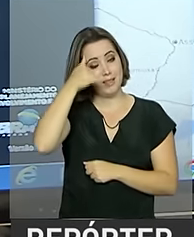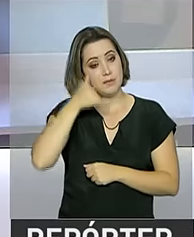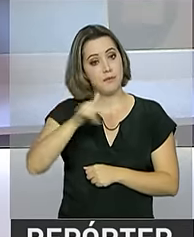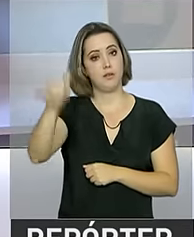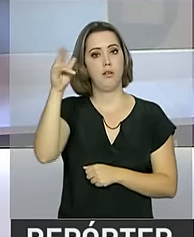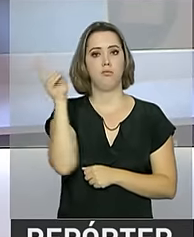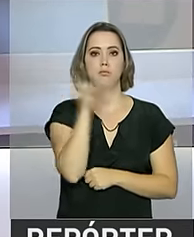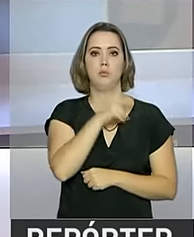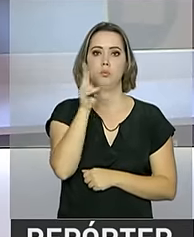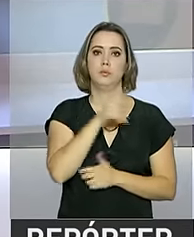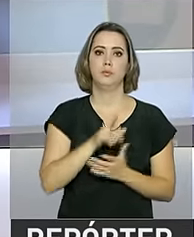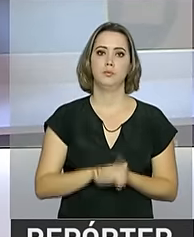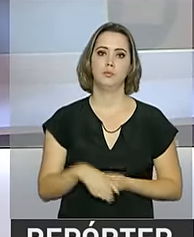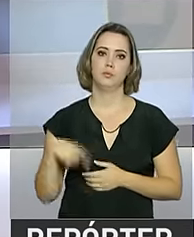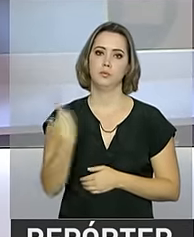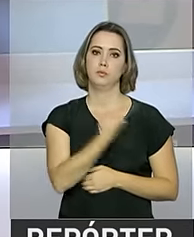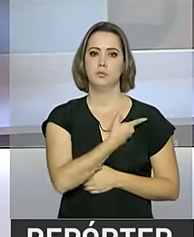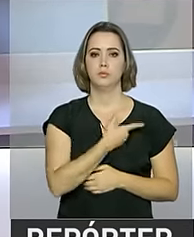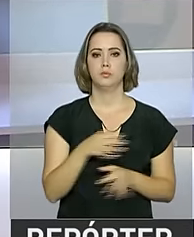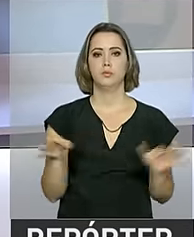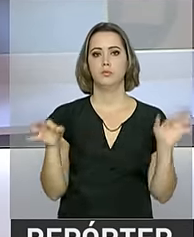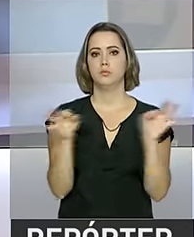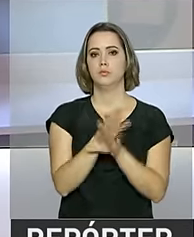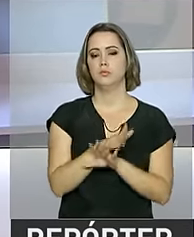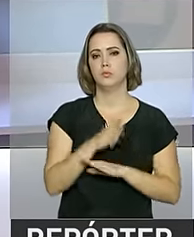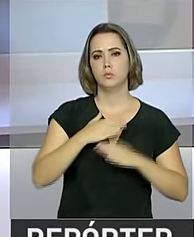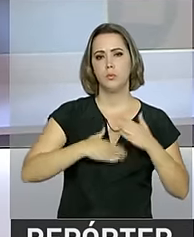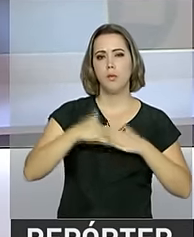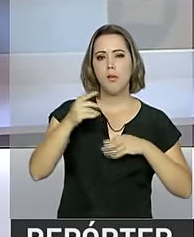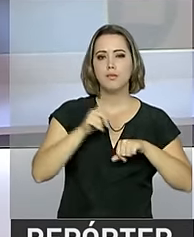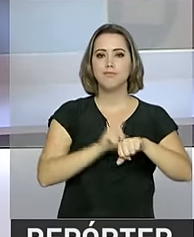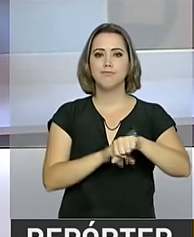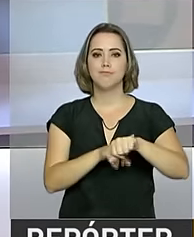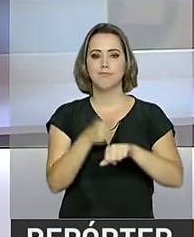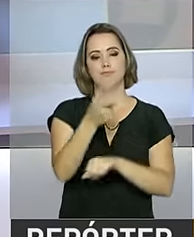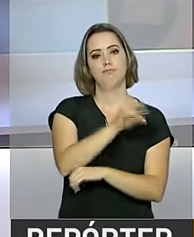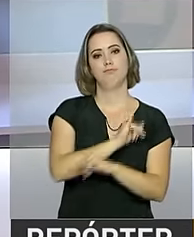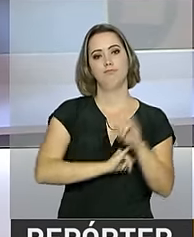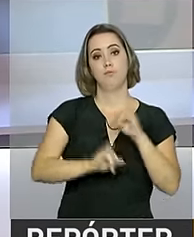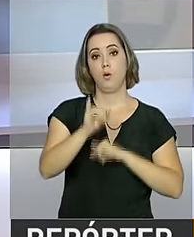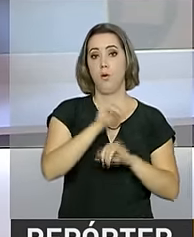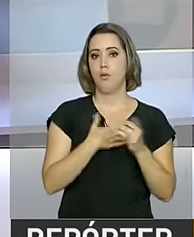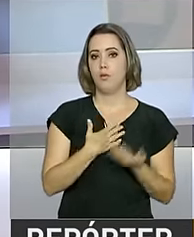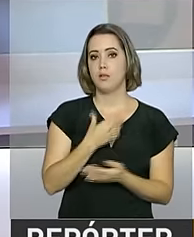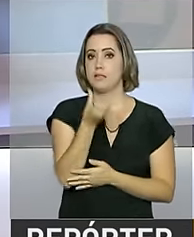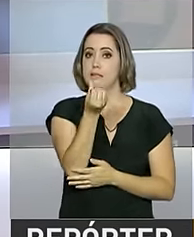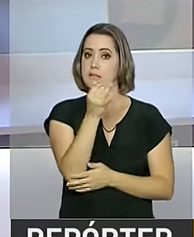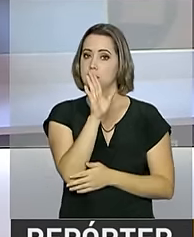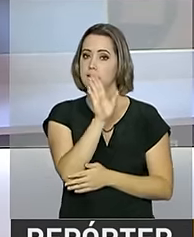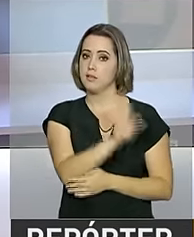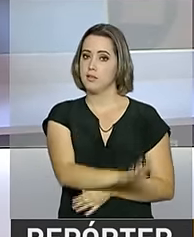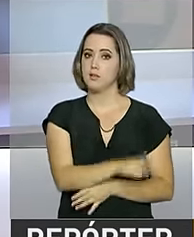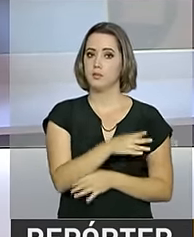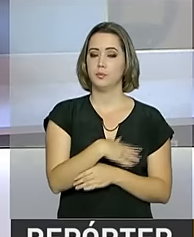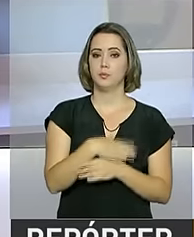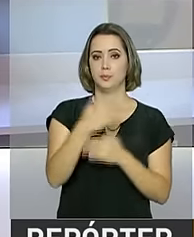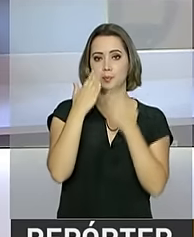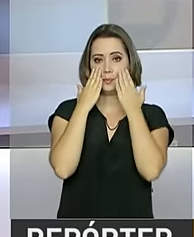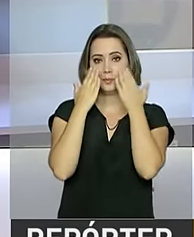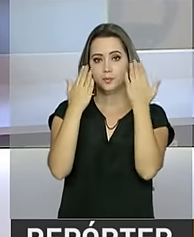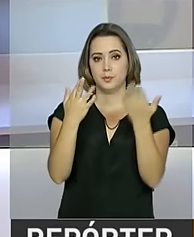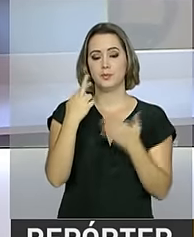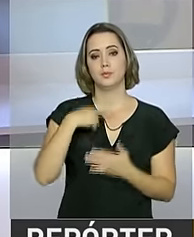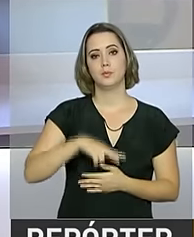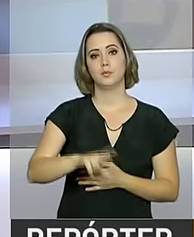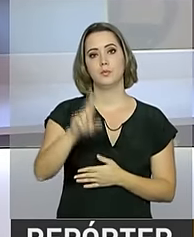rápido e nós ficamos por aqui podendo voltar a qualquer momento com outras informações ou às 6 da tarde na próxima edição